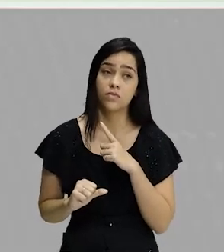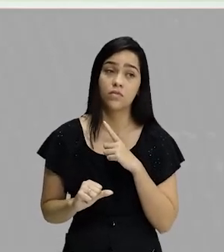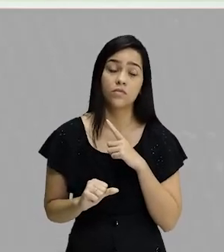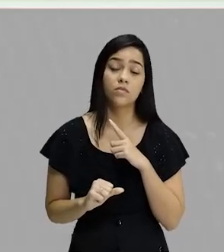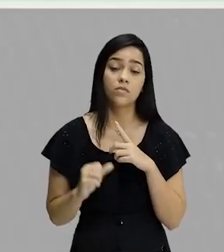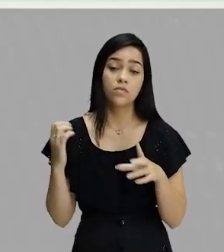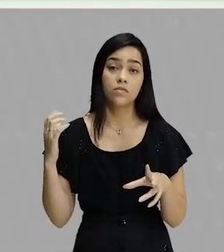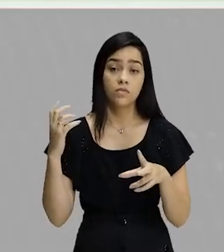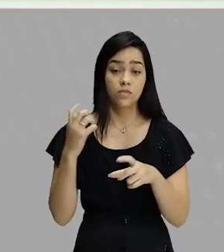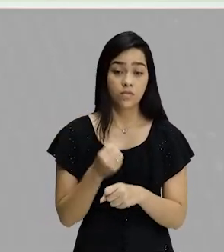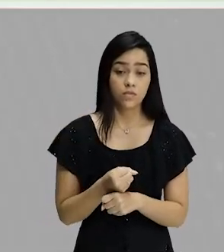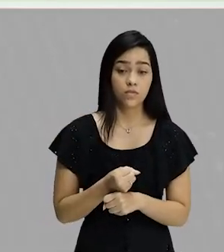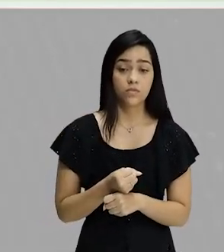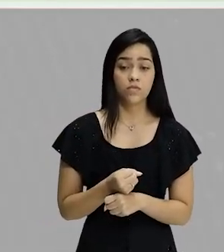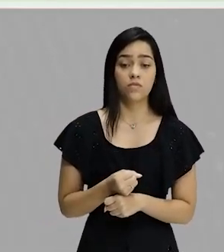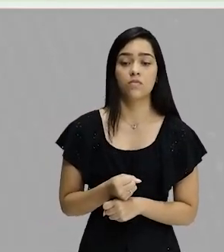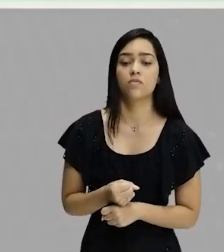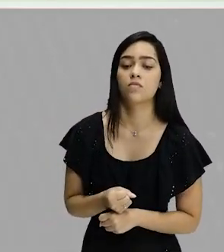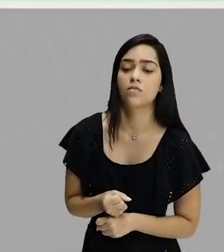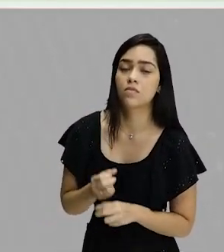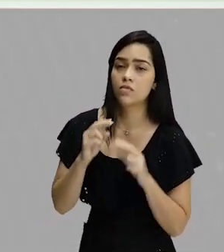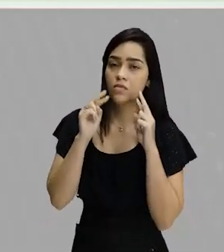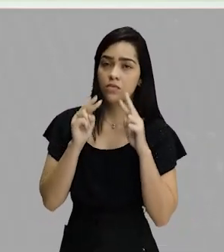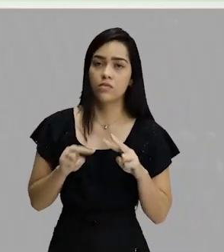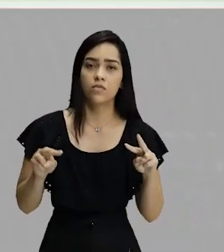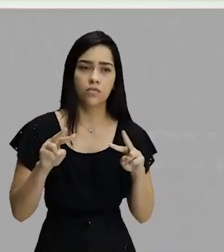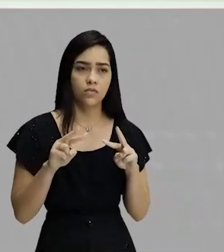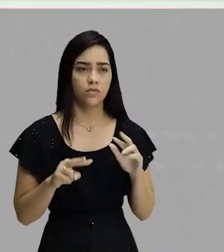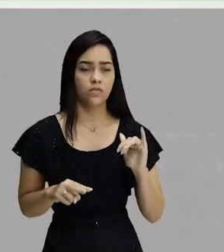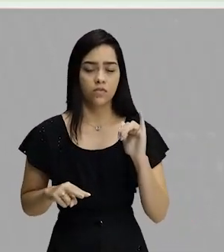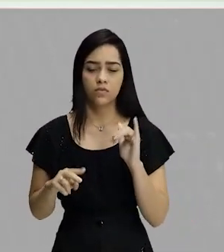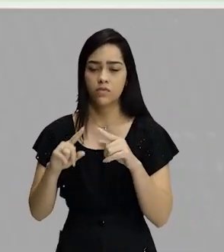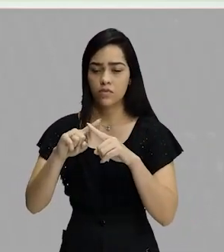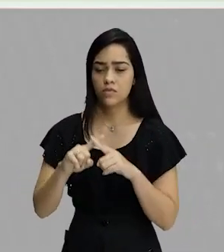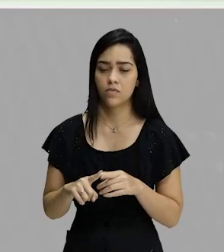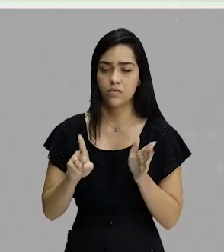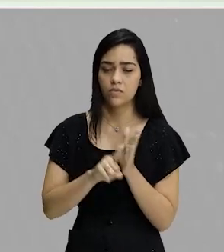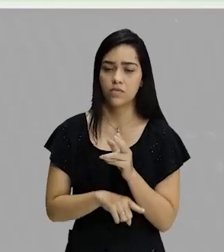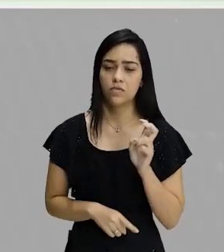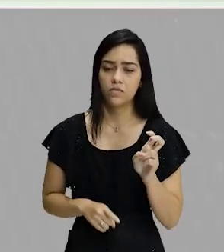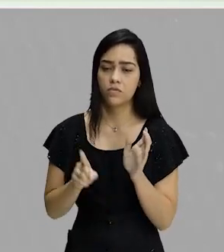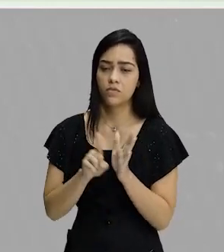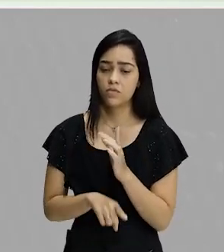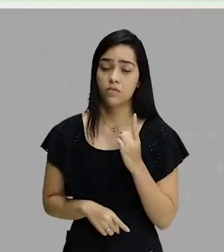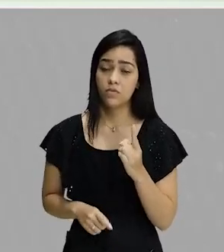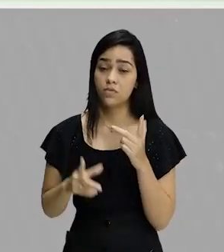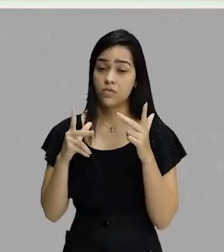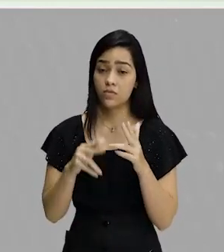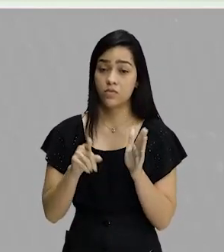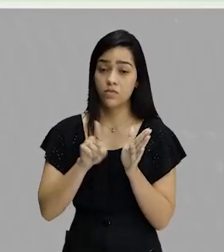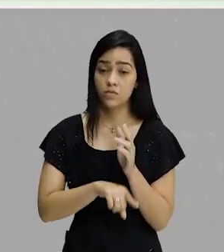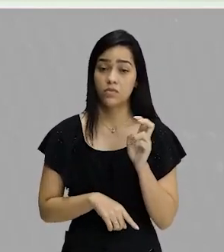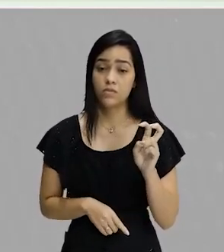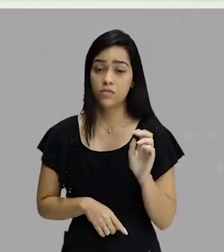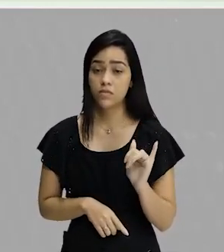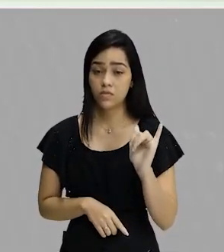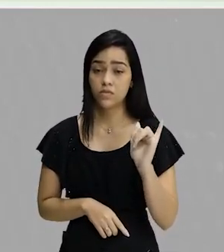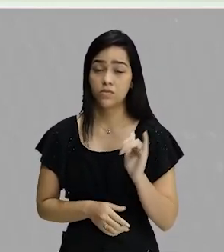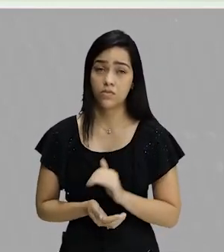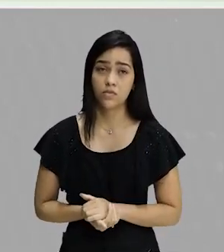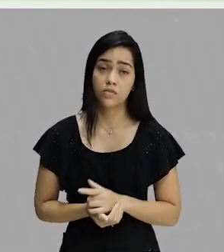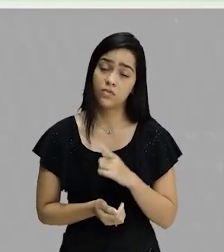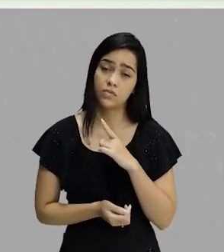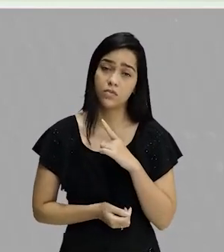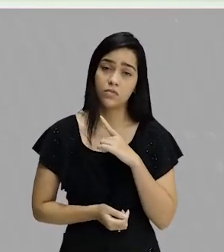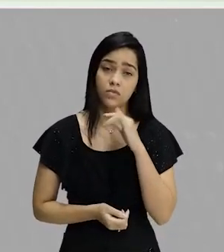o resultado, né? Então veja só. Y multiplicado por menos 5 multiplicado por 1 vai dar menos 5y. Vou trazer